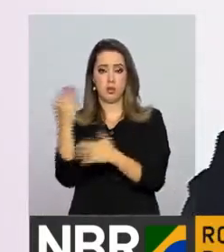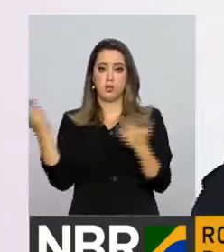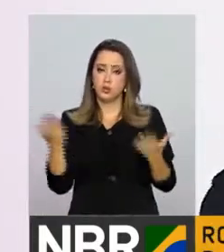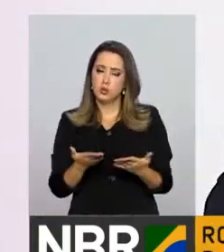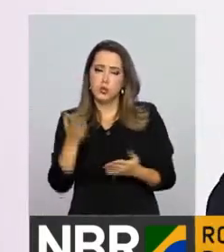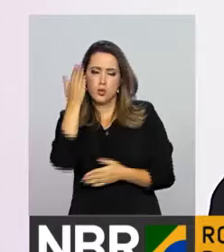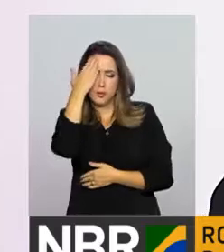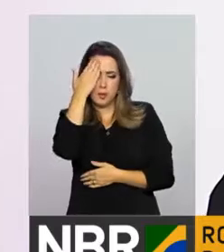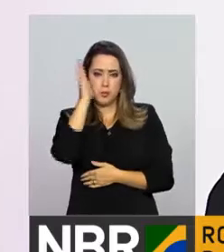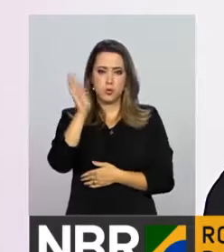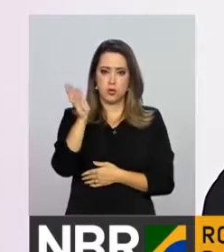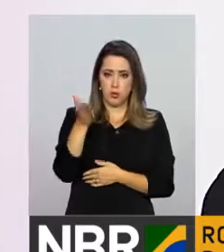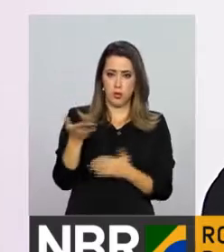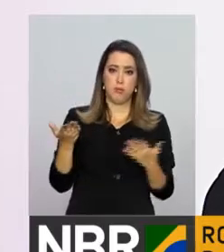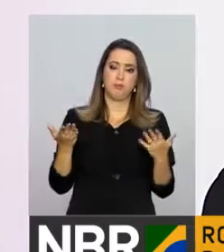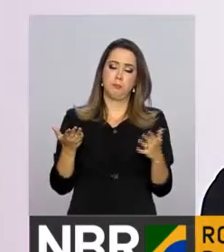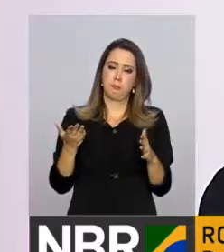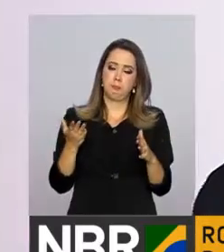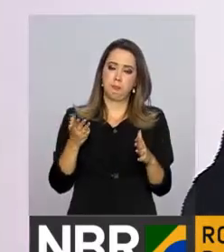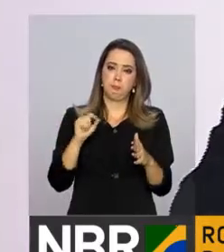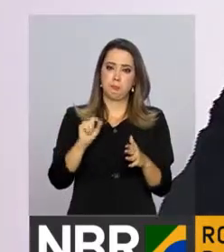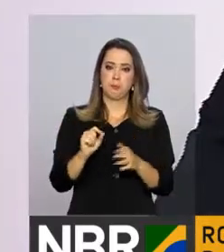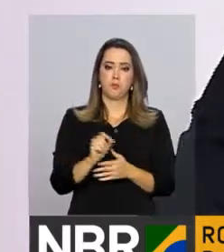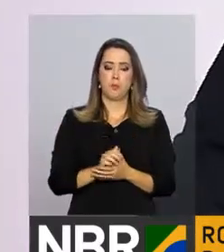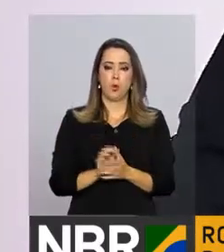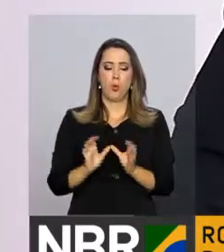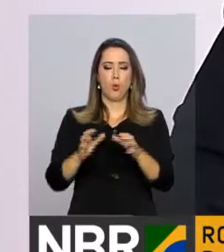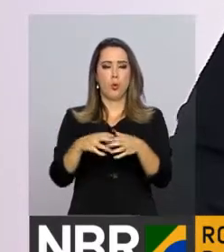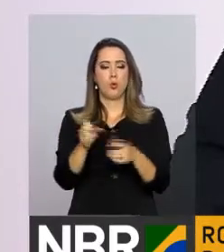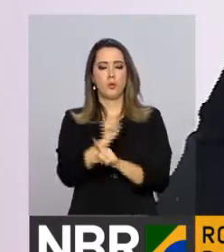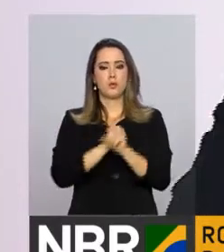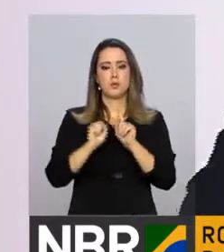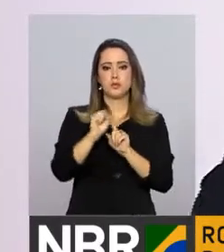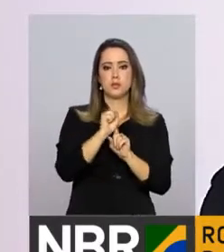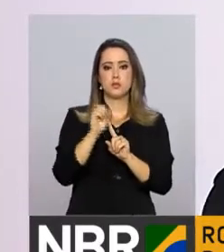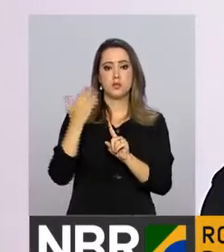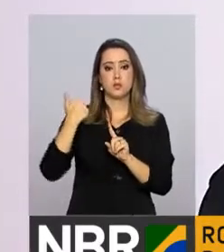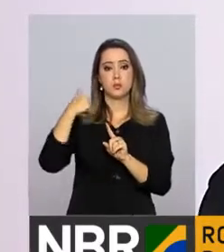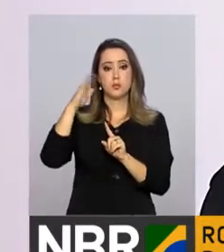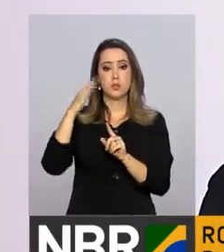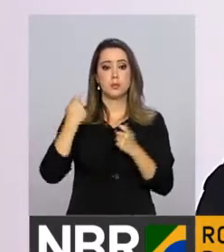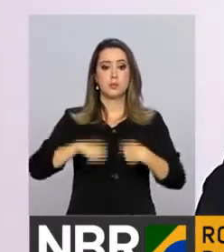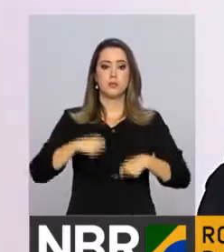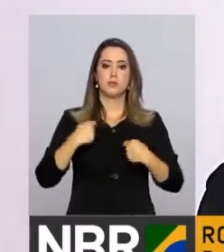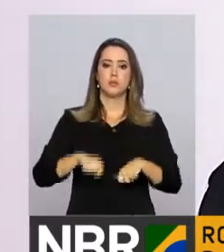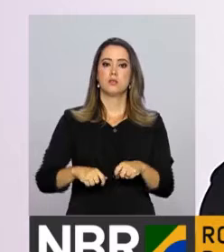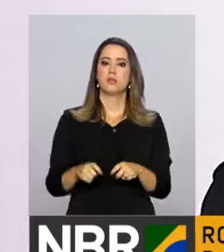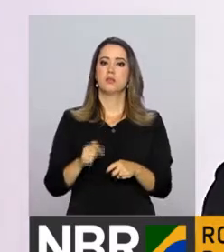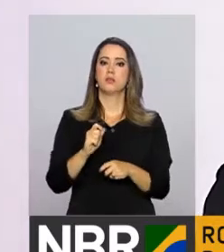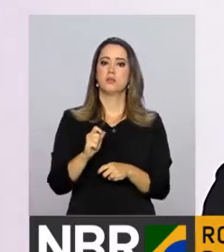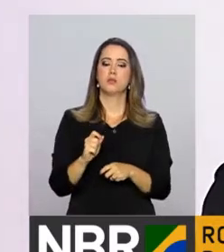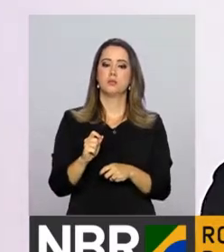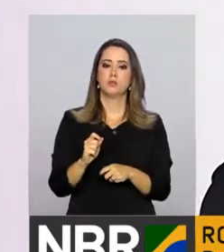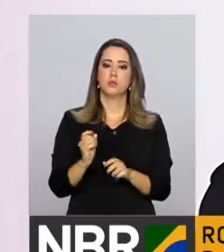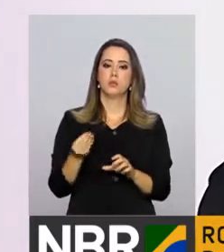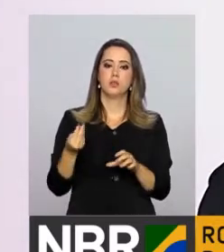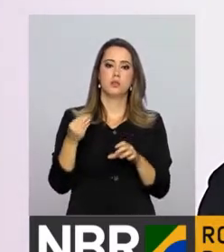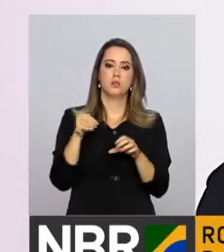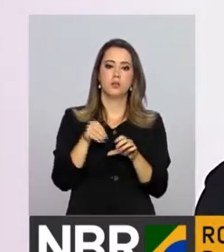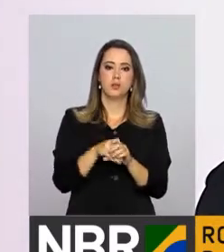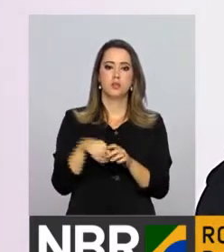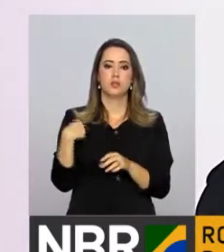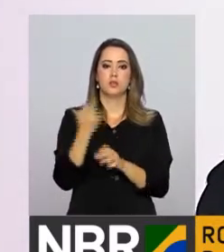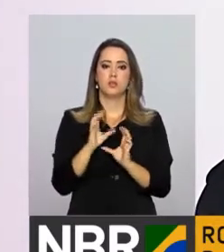hoje que talvez a faixa da sociedade mais vulnerável dentro das nossas